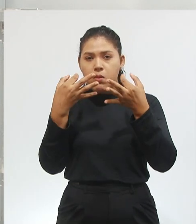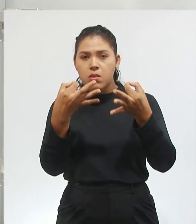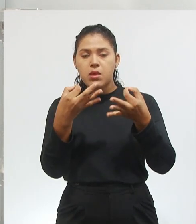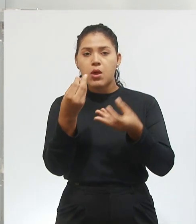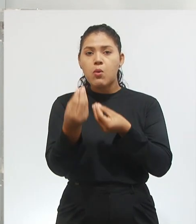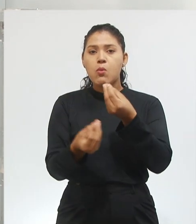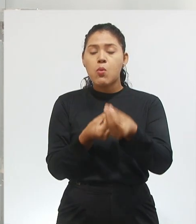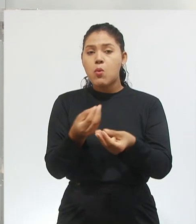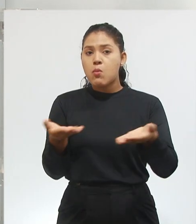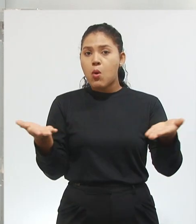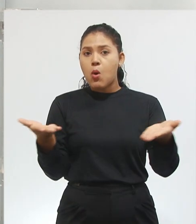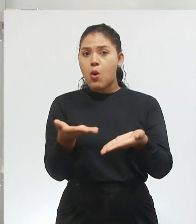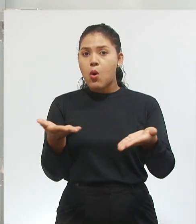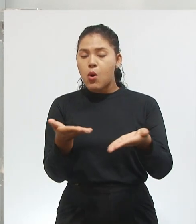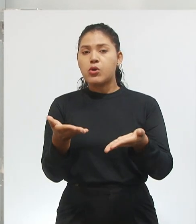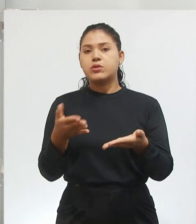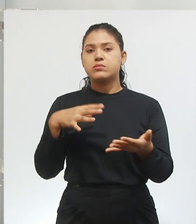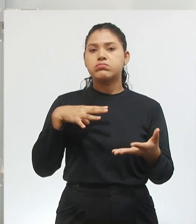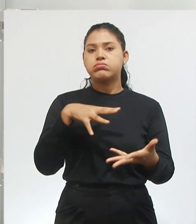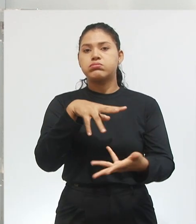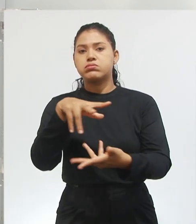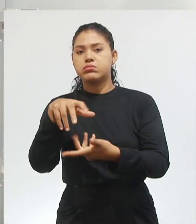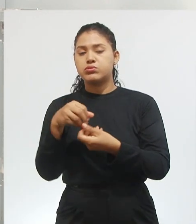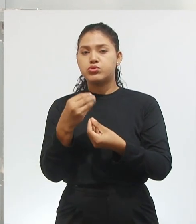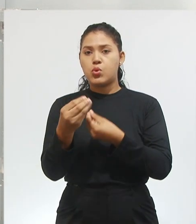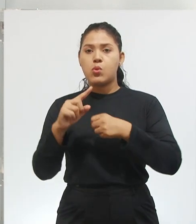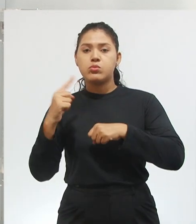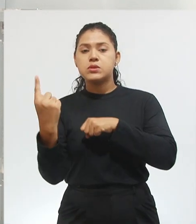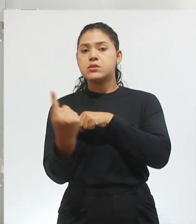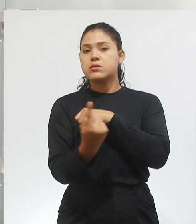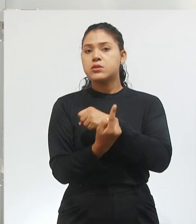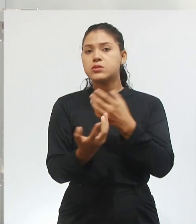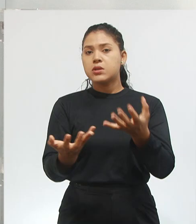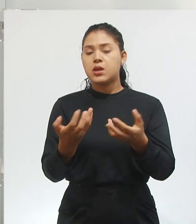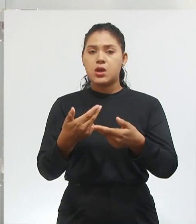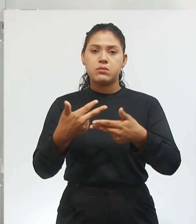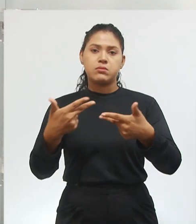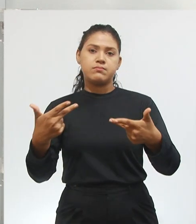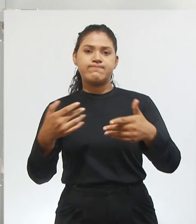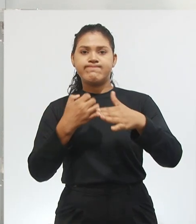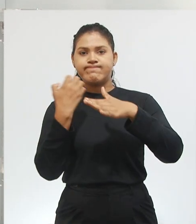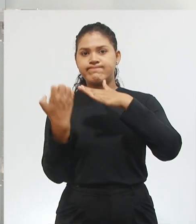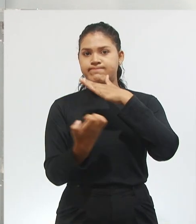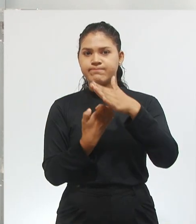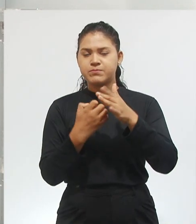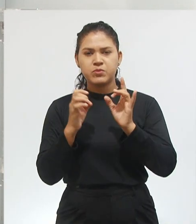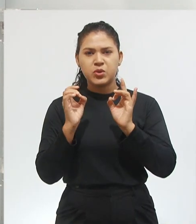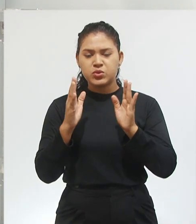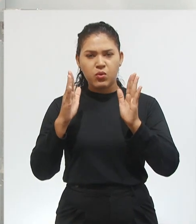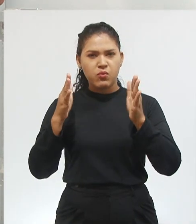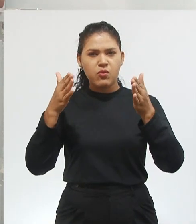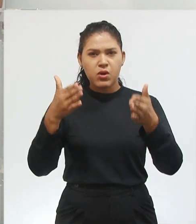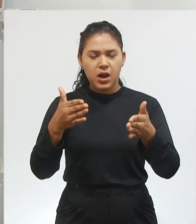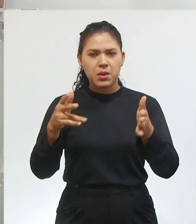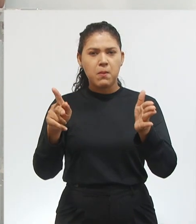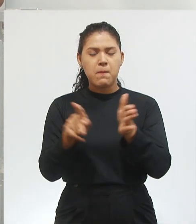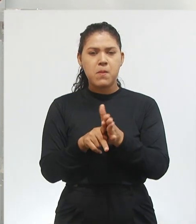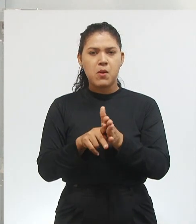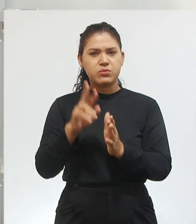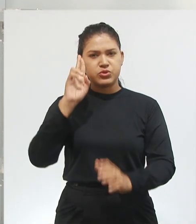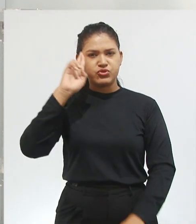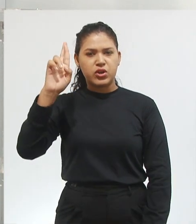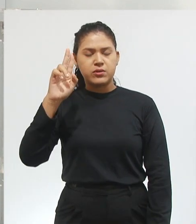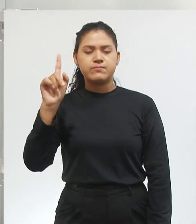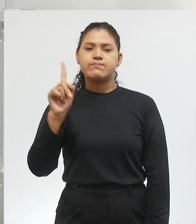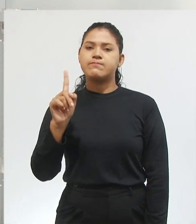tendências as necessidades dos seus consumidores Ok a empresa não existe para realizar o sonho daquele empreendedor